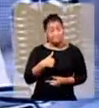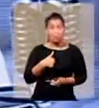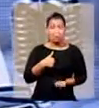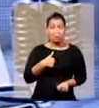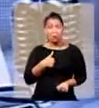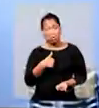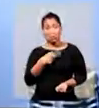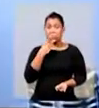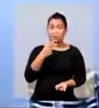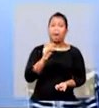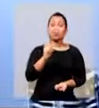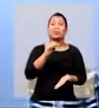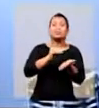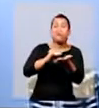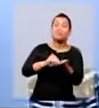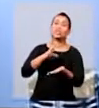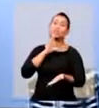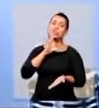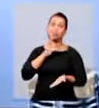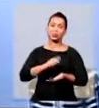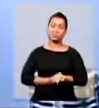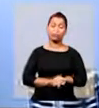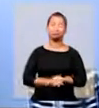trabalhamos junto com o CAD,